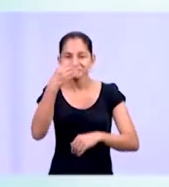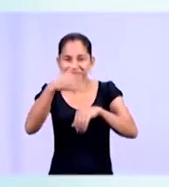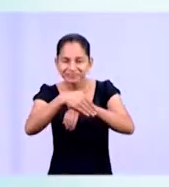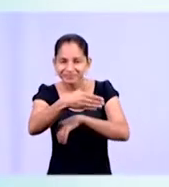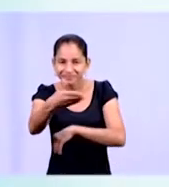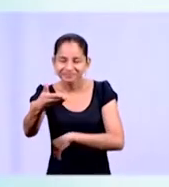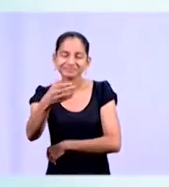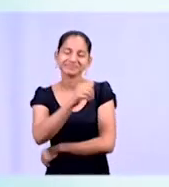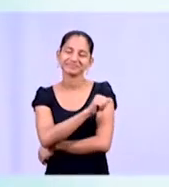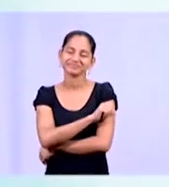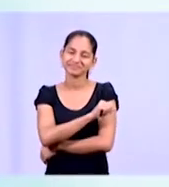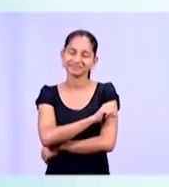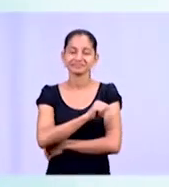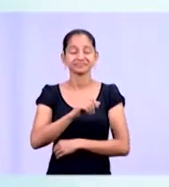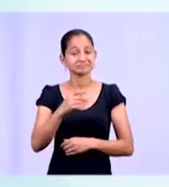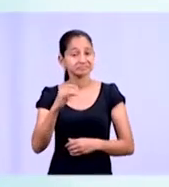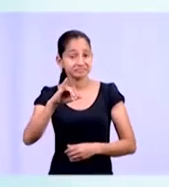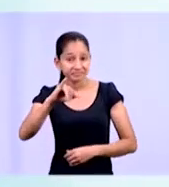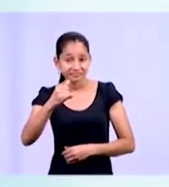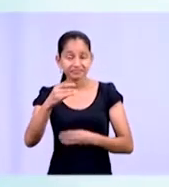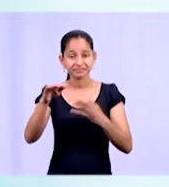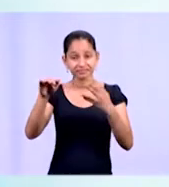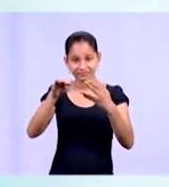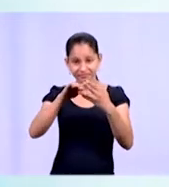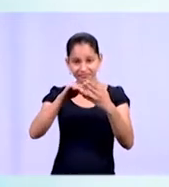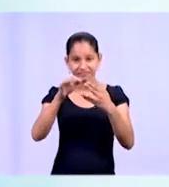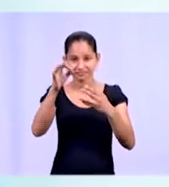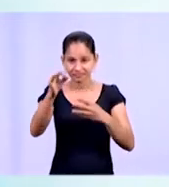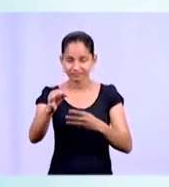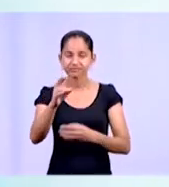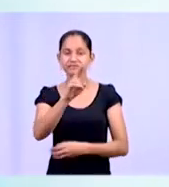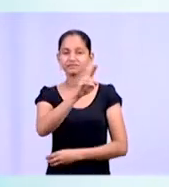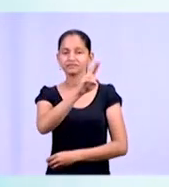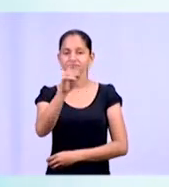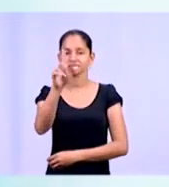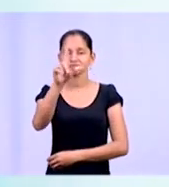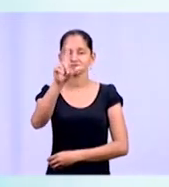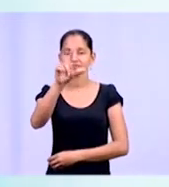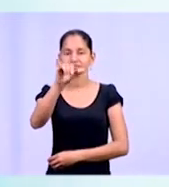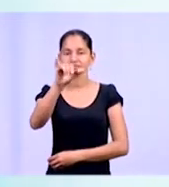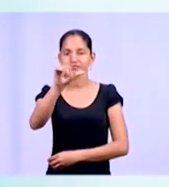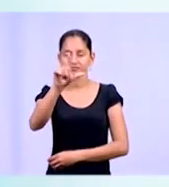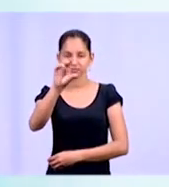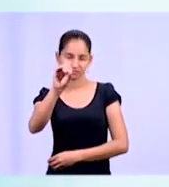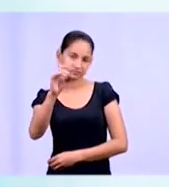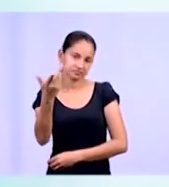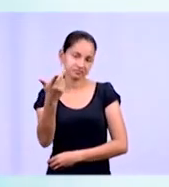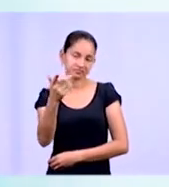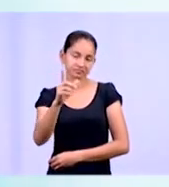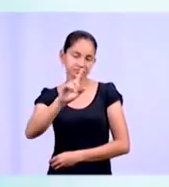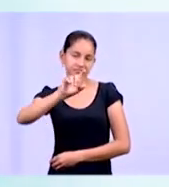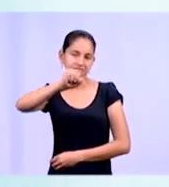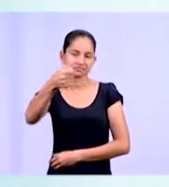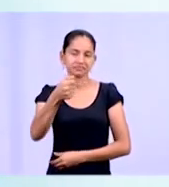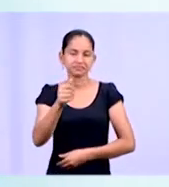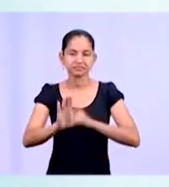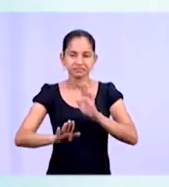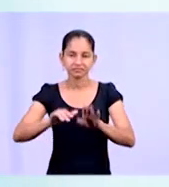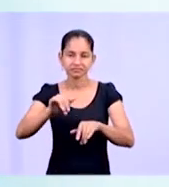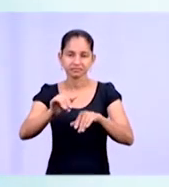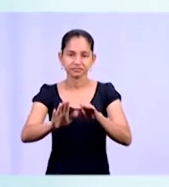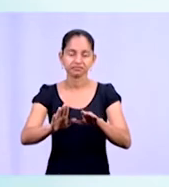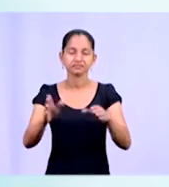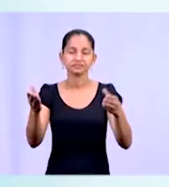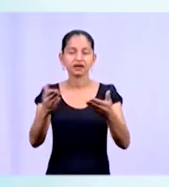Boa noite, caros alunos. Espero que tenham aproveitado o intervalo. O meu nome é professor Lilo Yow, de Cury de Lacerda. Eu vou estar acompanhando vocês